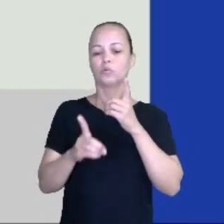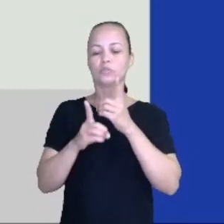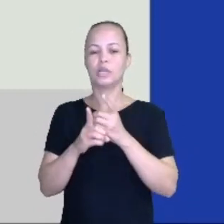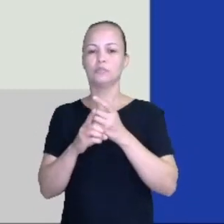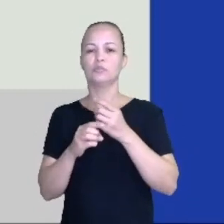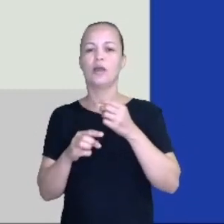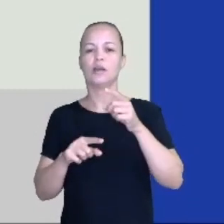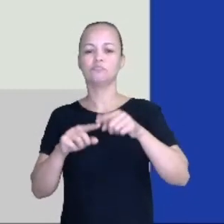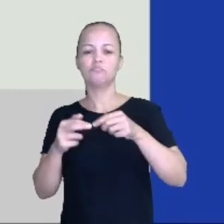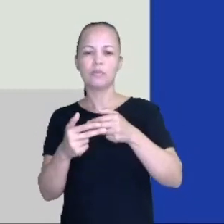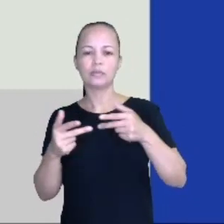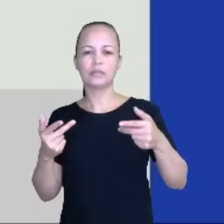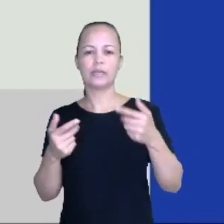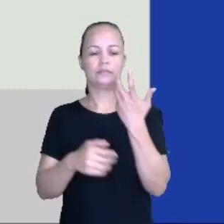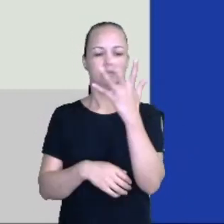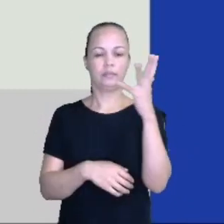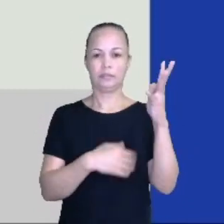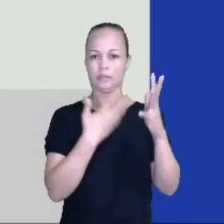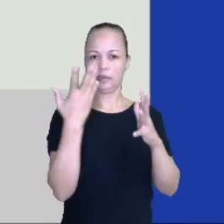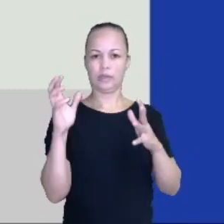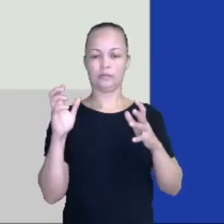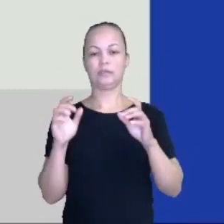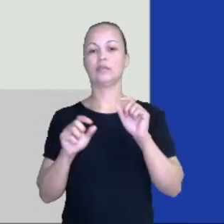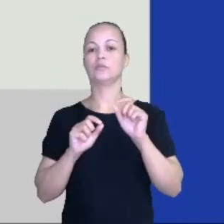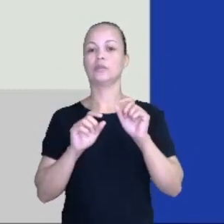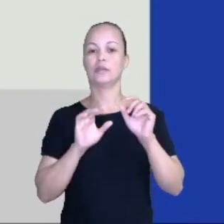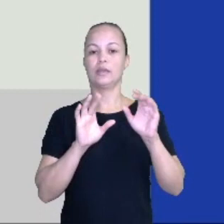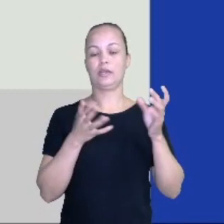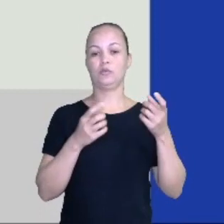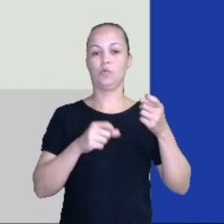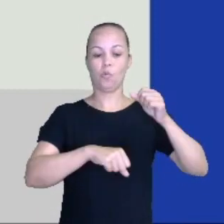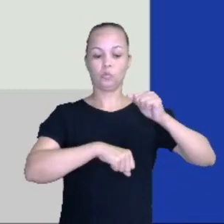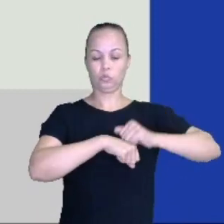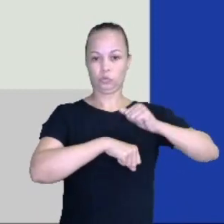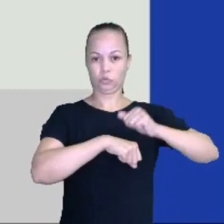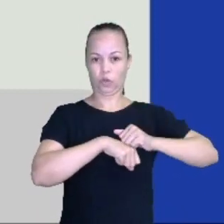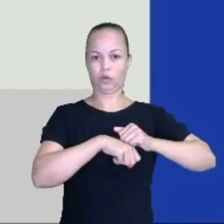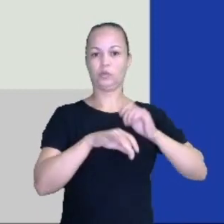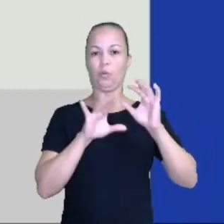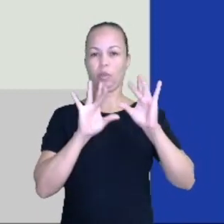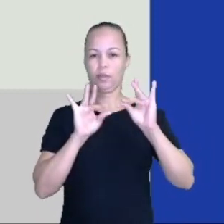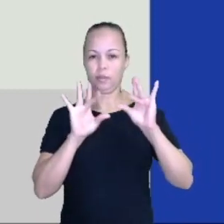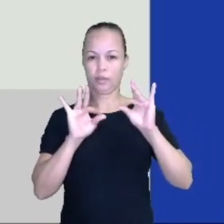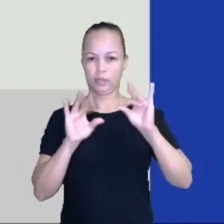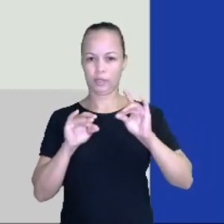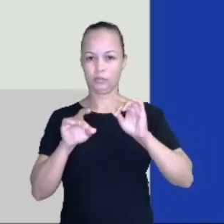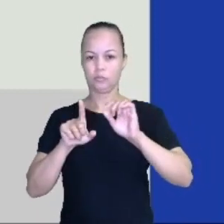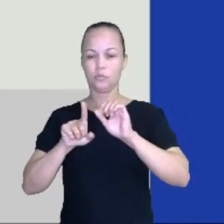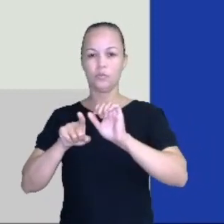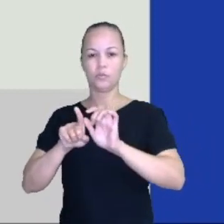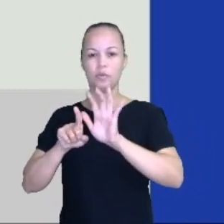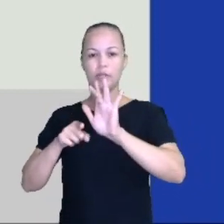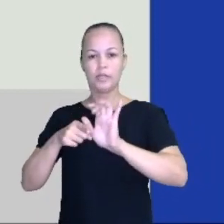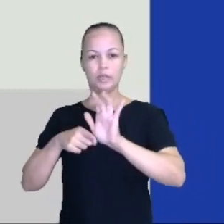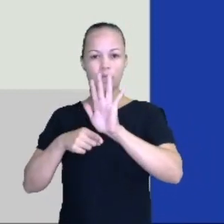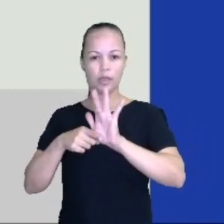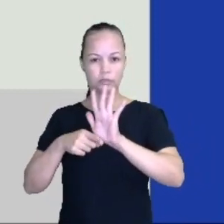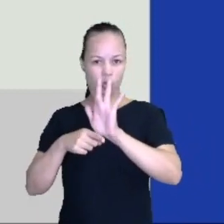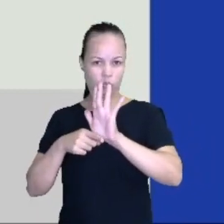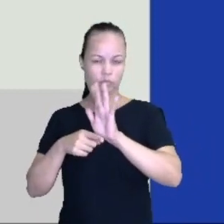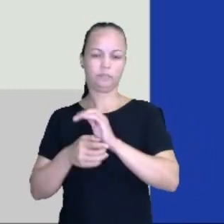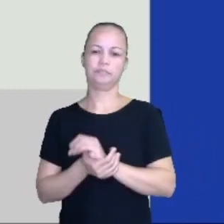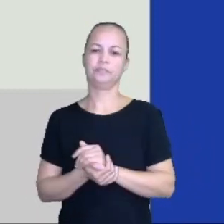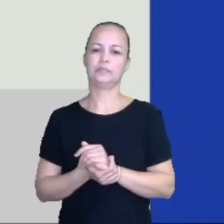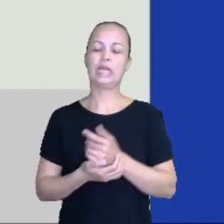natureza nos estados sólido, líquido e gasoso. Também aprendemos que os